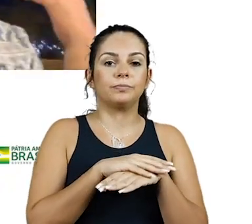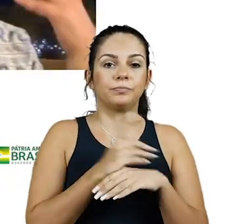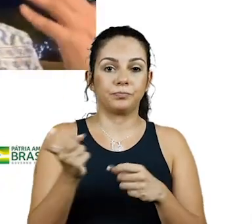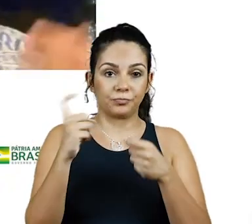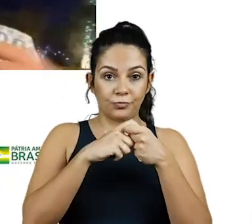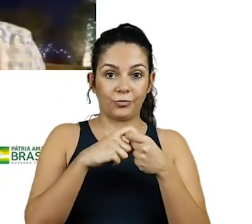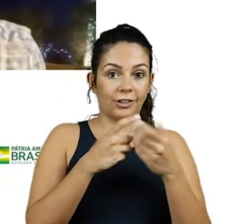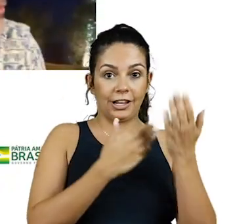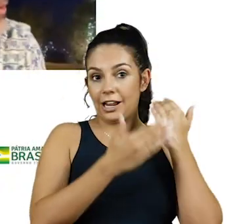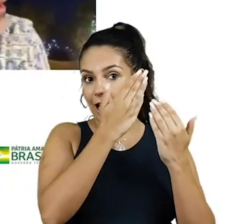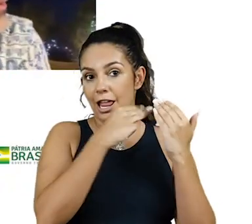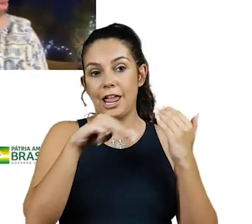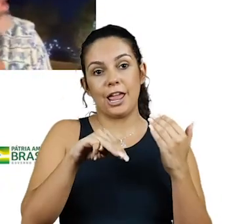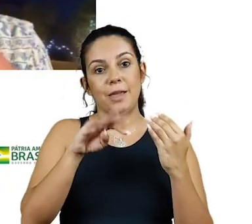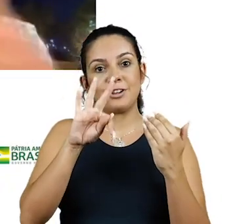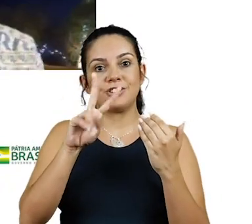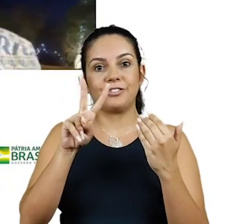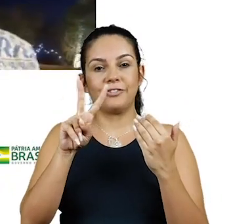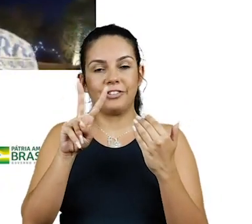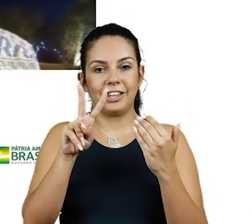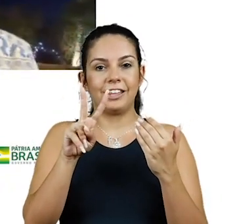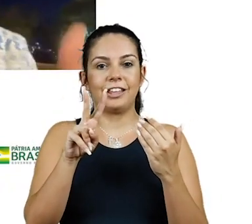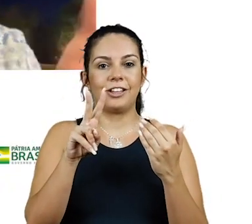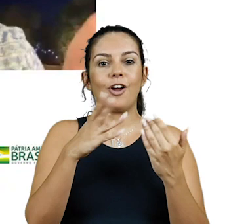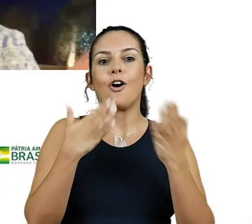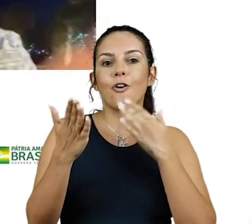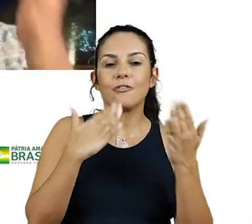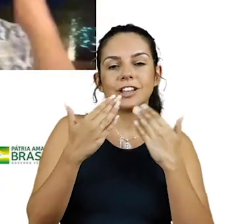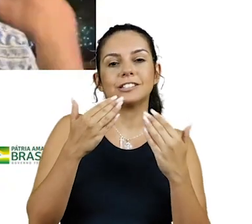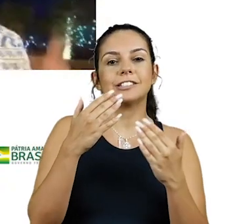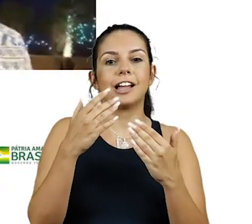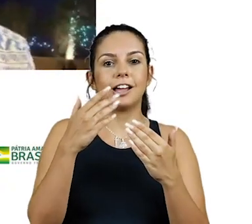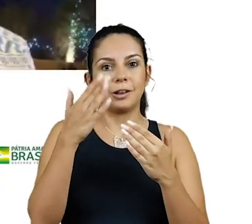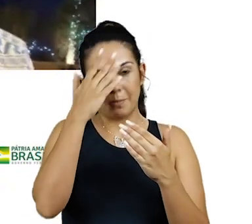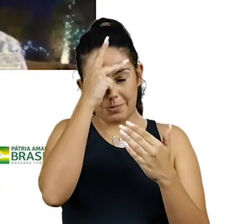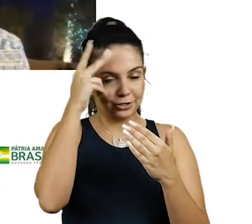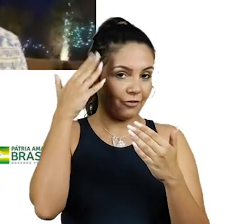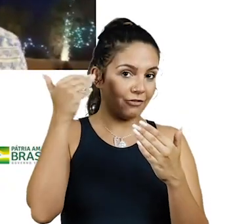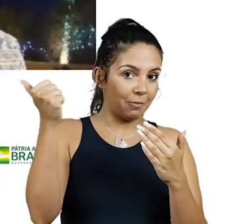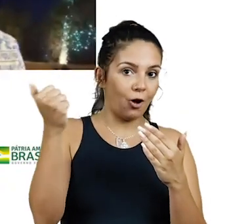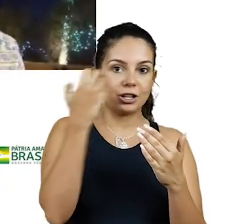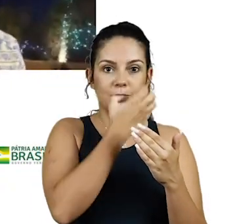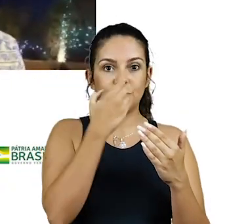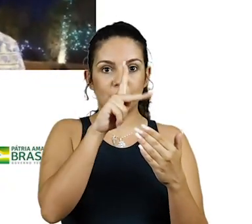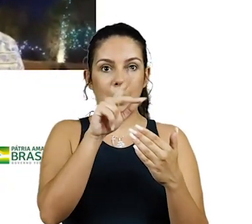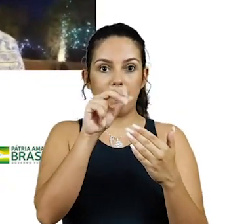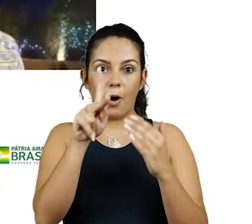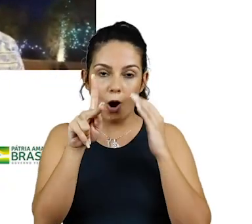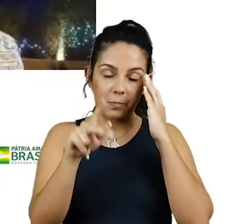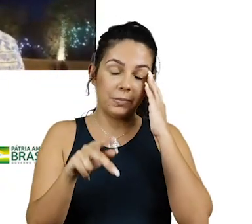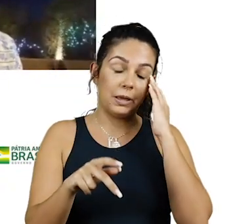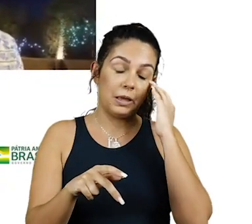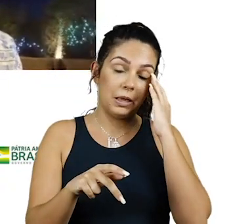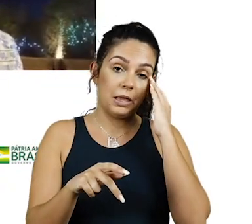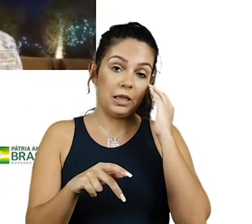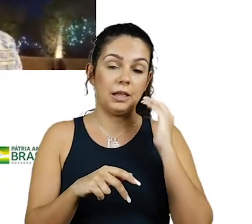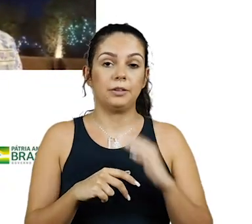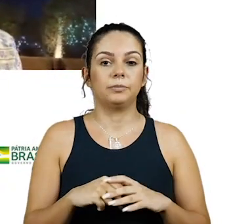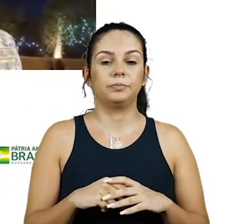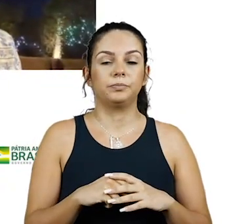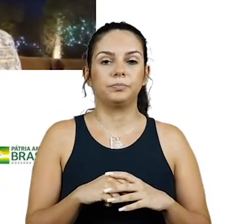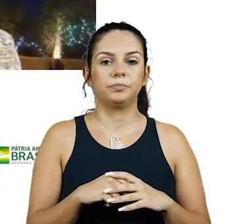voltando às minhas origens da MTV, falando com os astros da música pop. Hoje subiu um novo podcast com